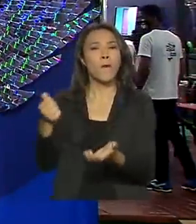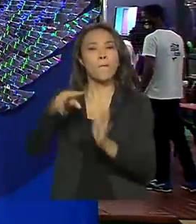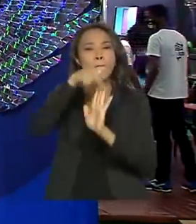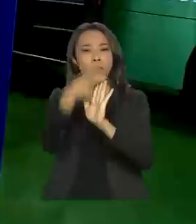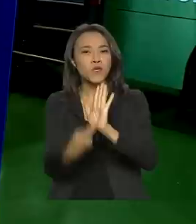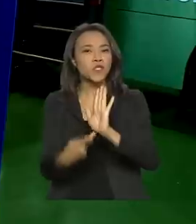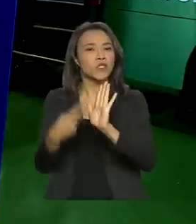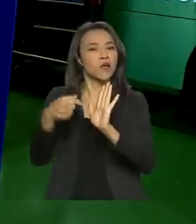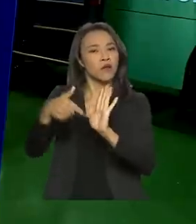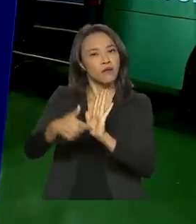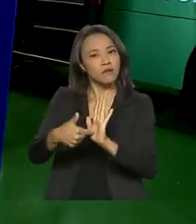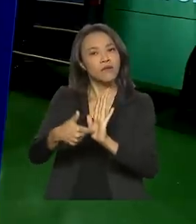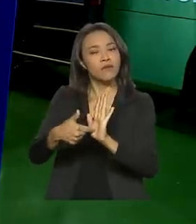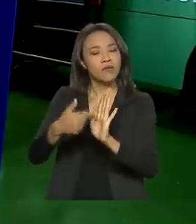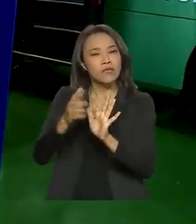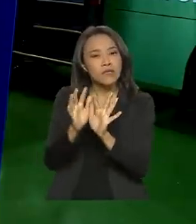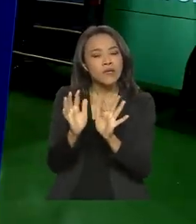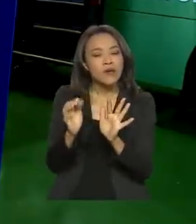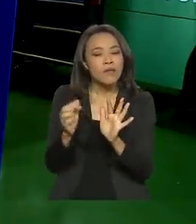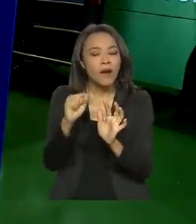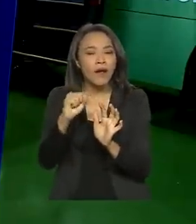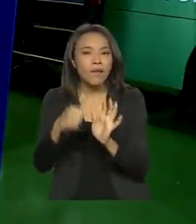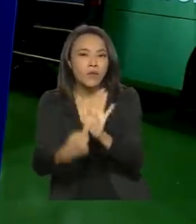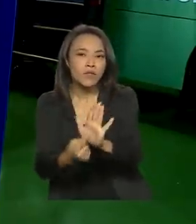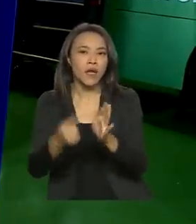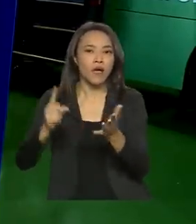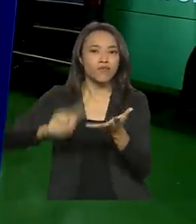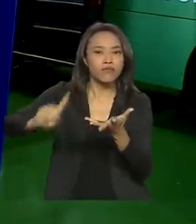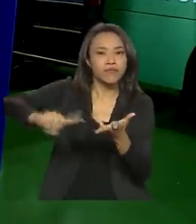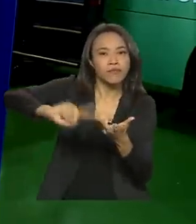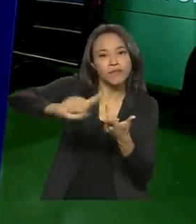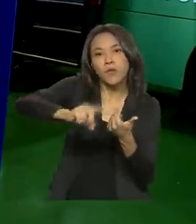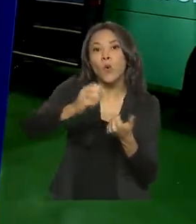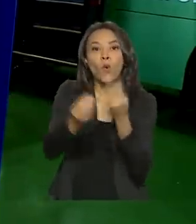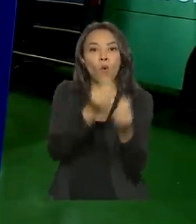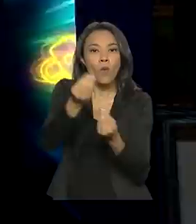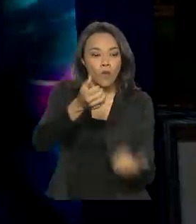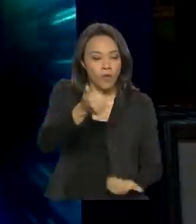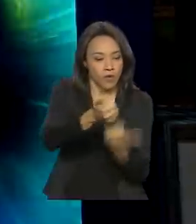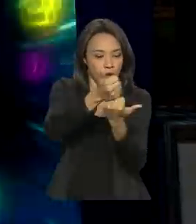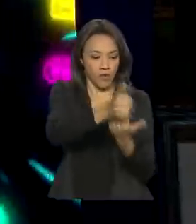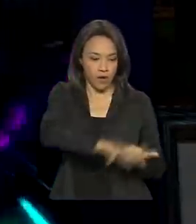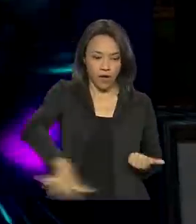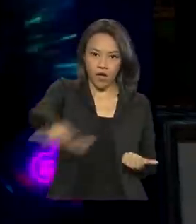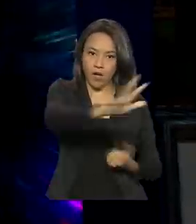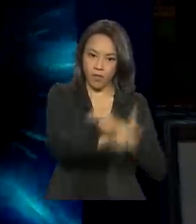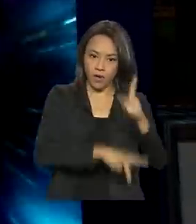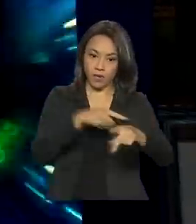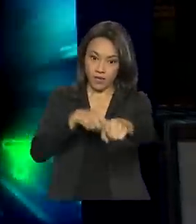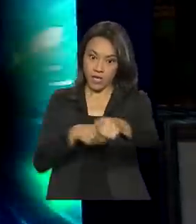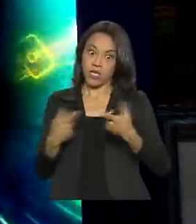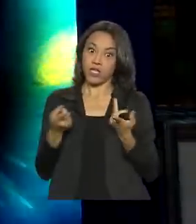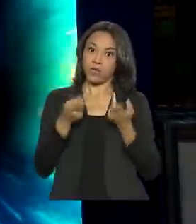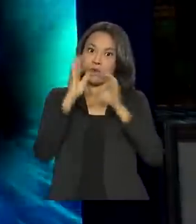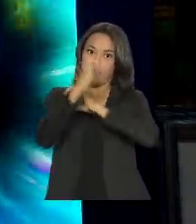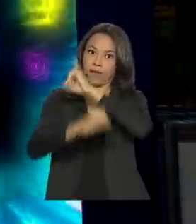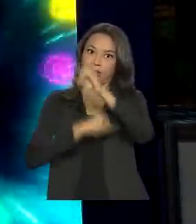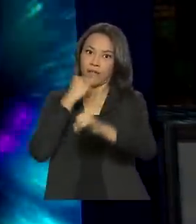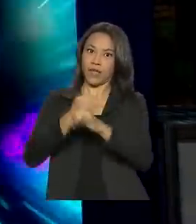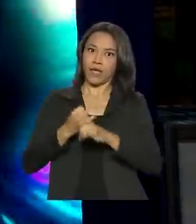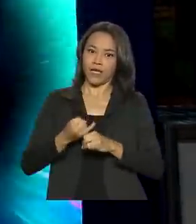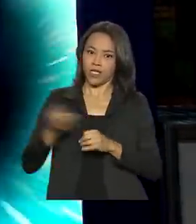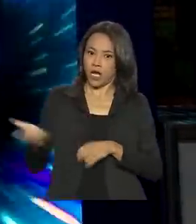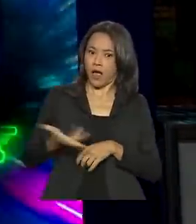quinta geração. Ela traz inúmeras benfeitorias à população em geral, desde uma internet mais rápida e